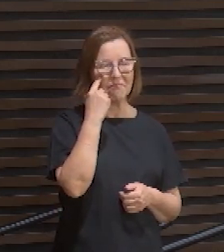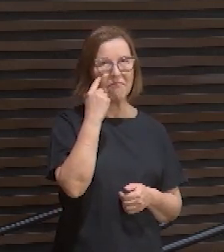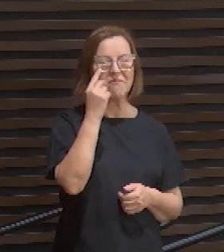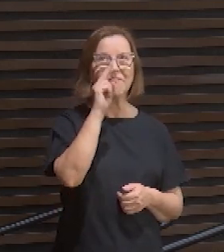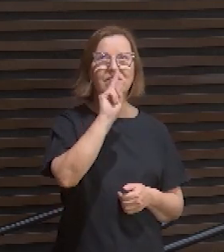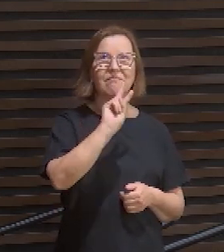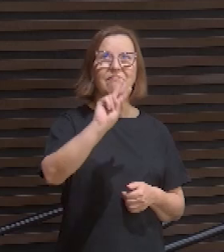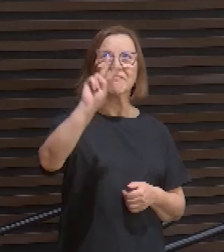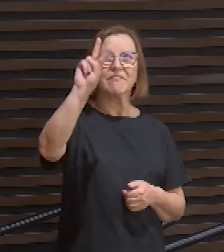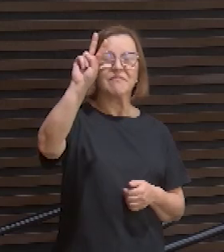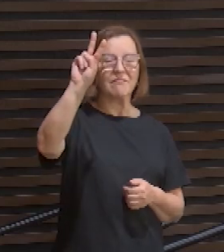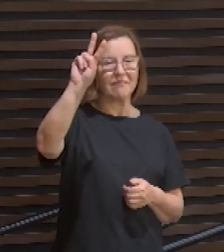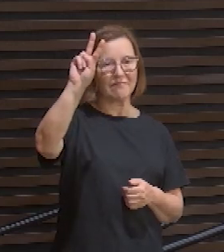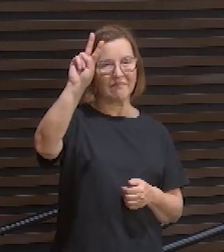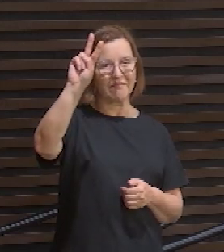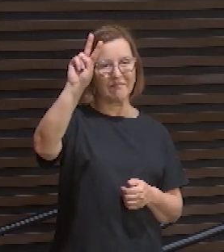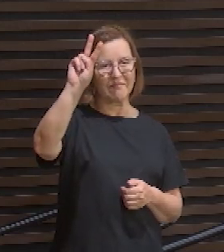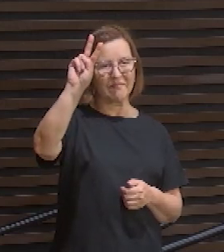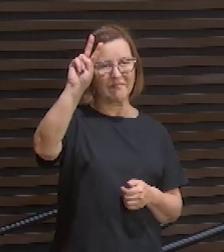elevados.